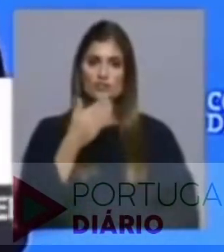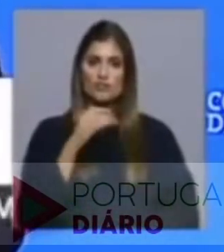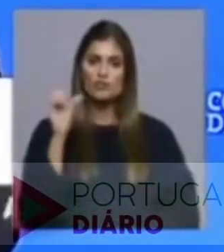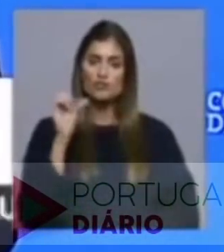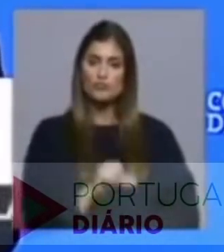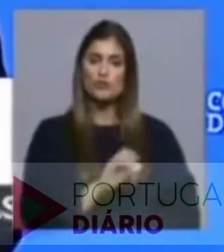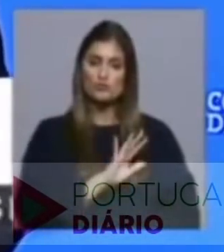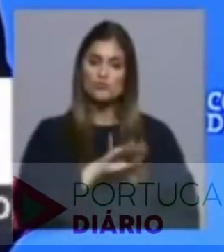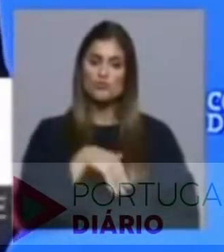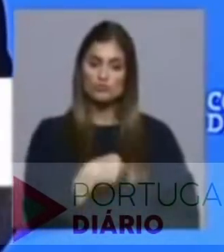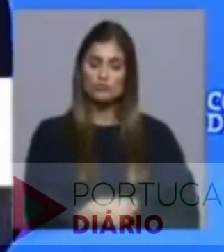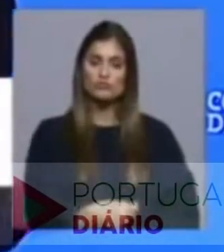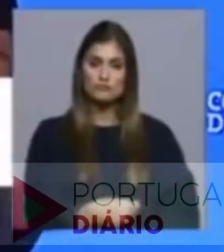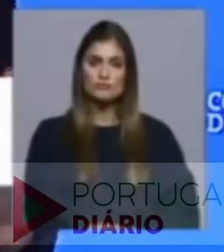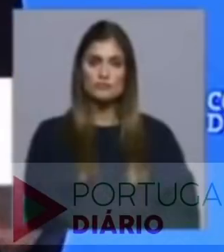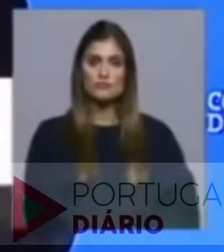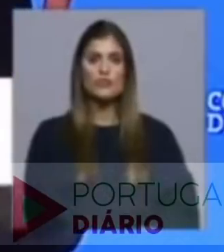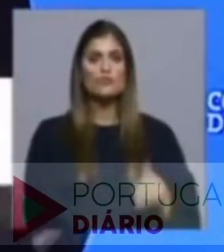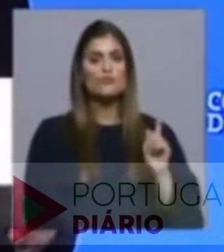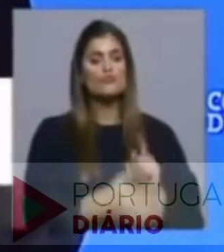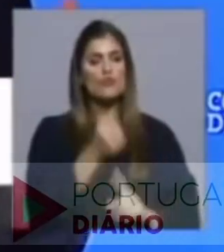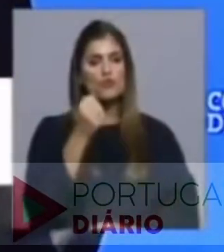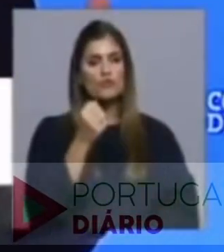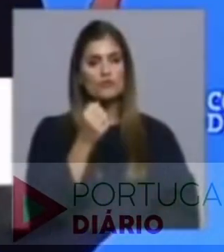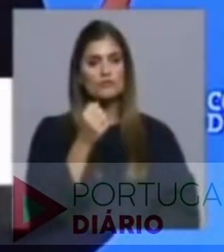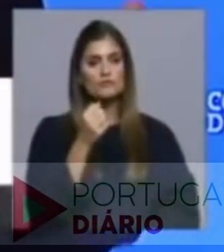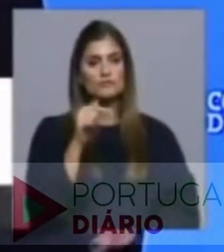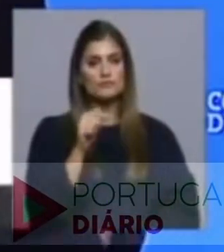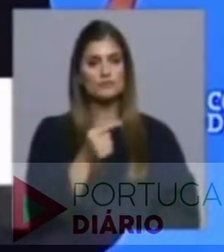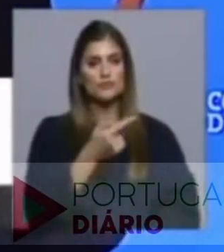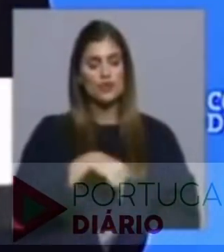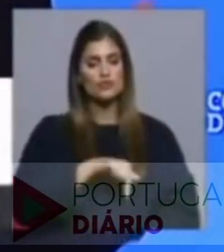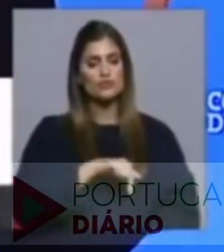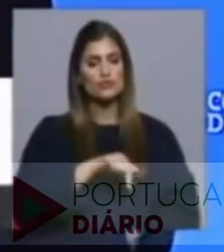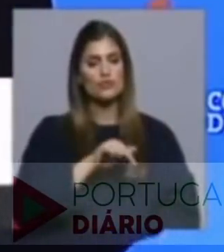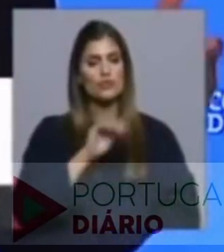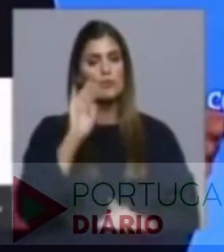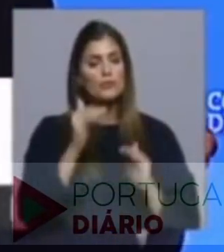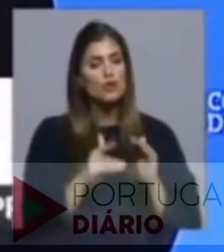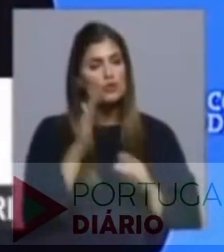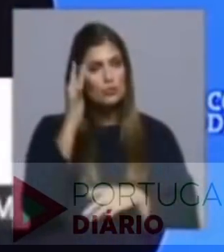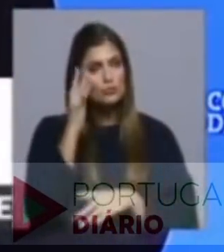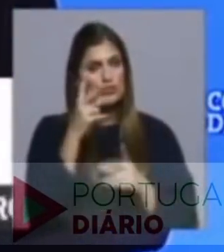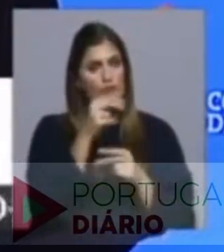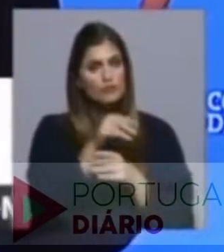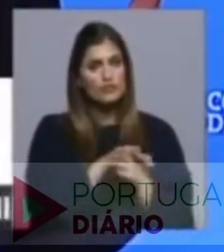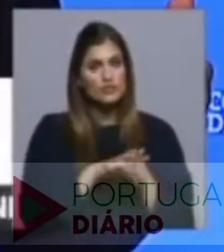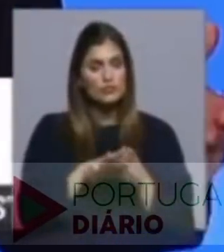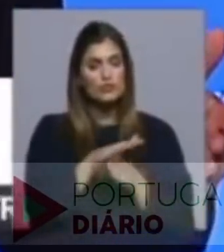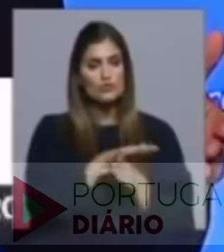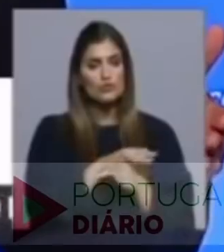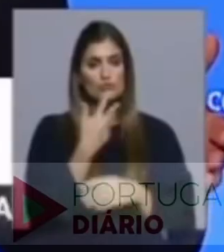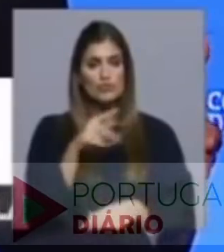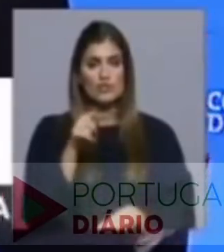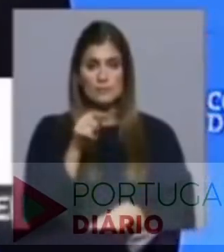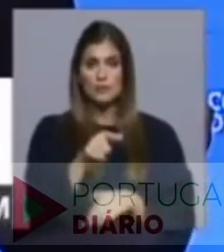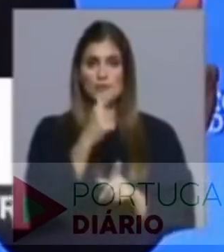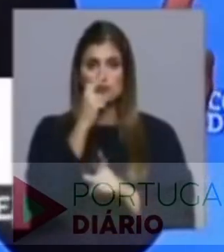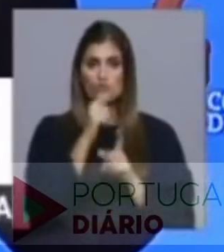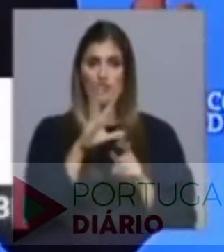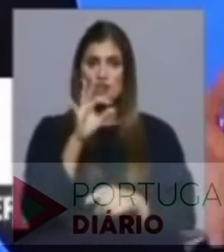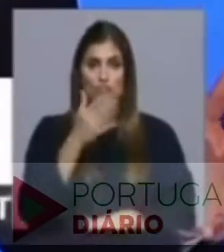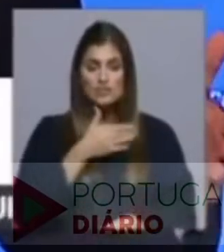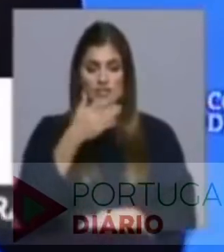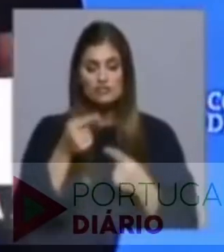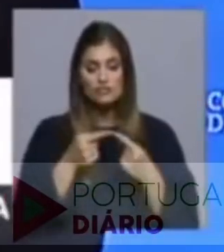do mundo, conseguimos ser aqueles que temos um menor número de novos casos por 100 mil habitantes a 14